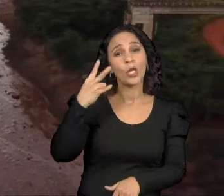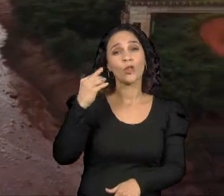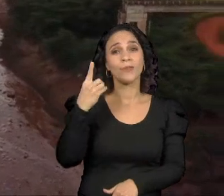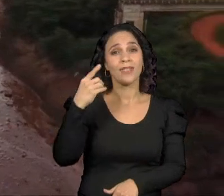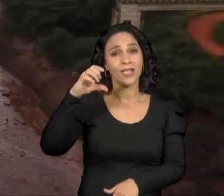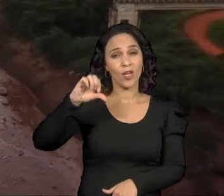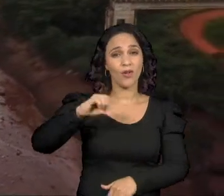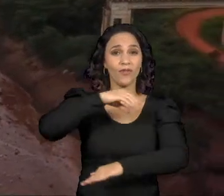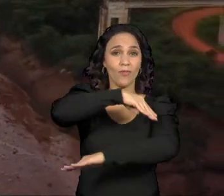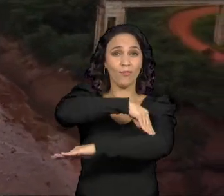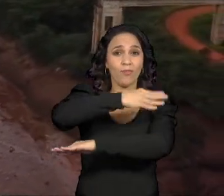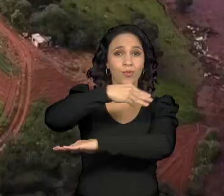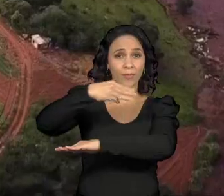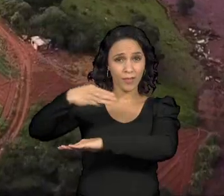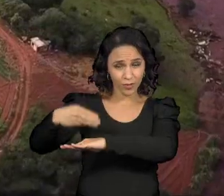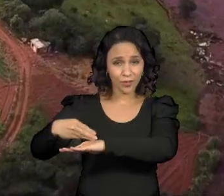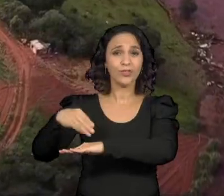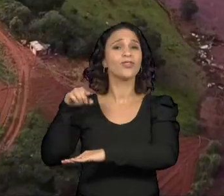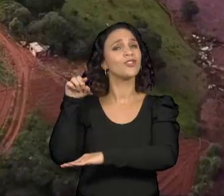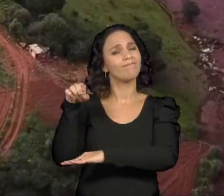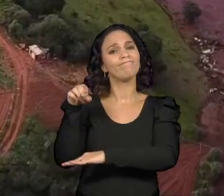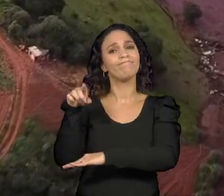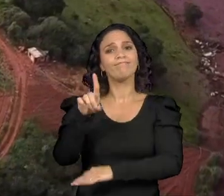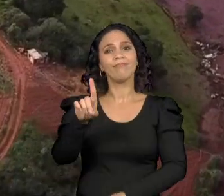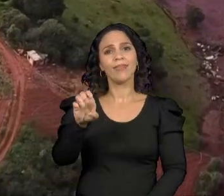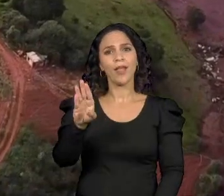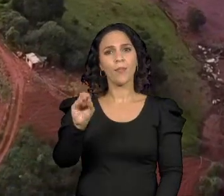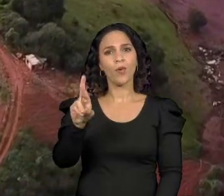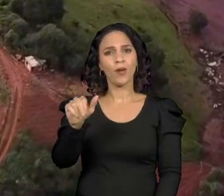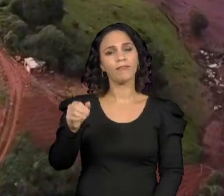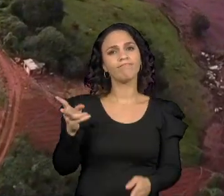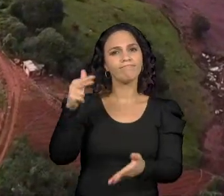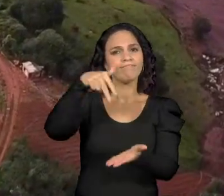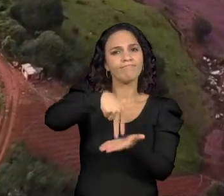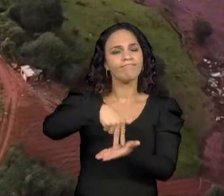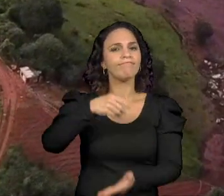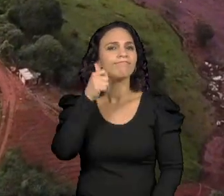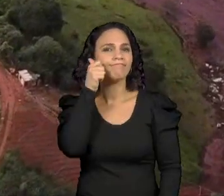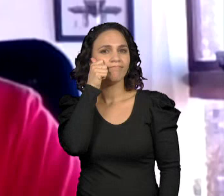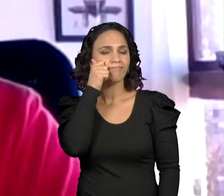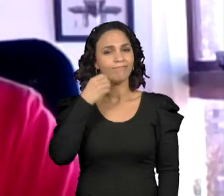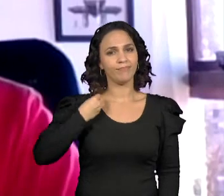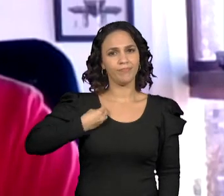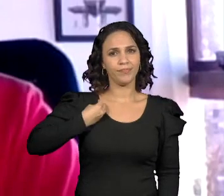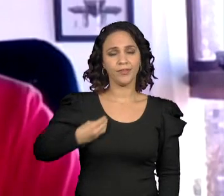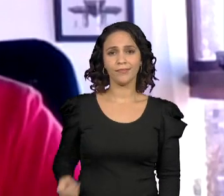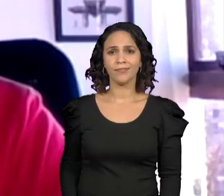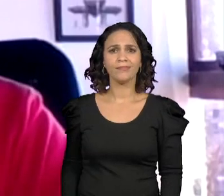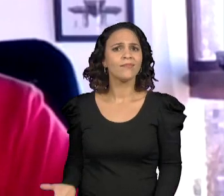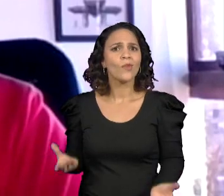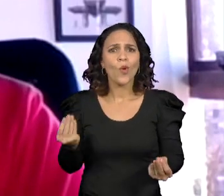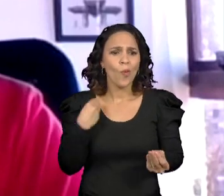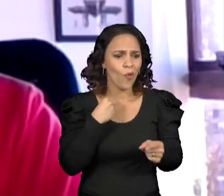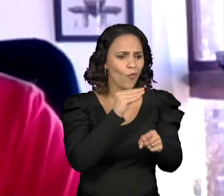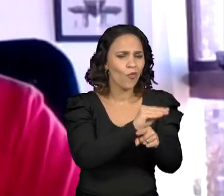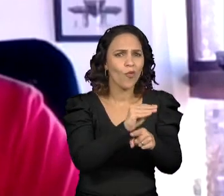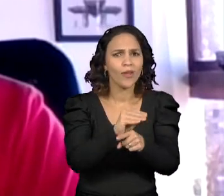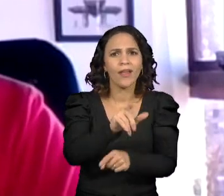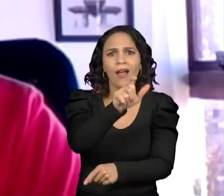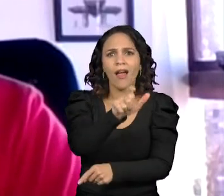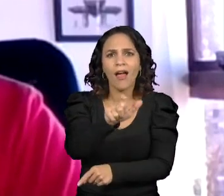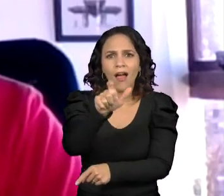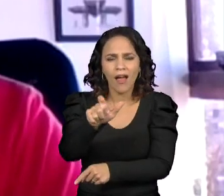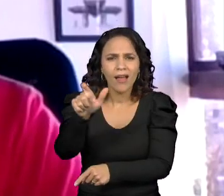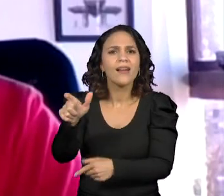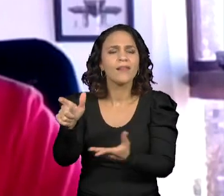2019. Débora Noal estava lá. Não tem como cuidar do outro com todos os